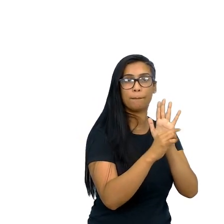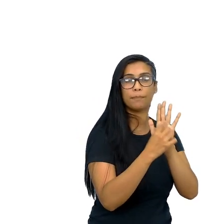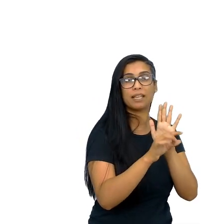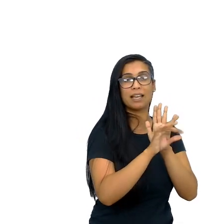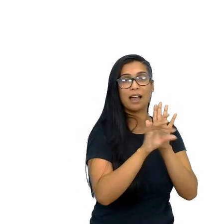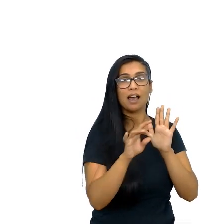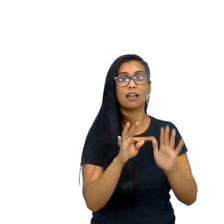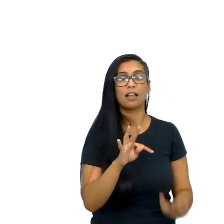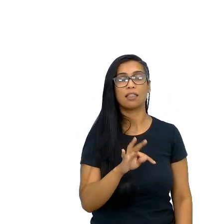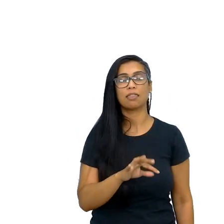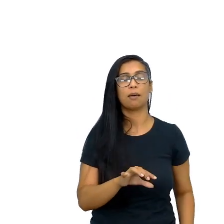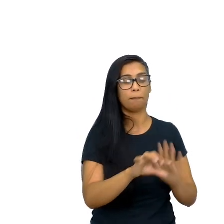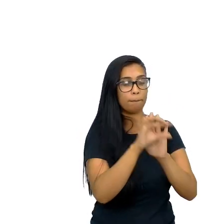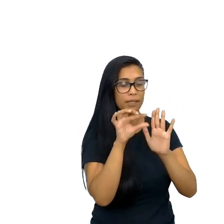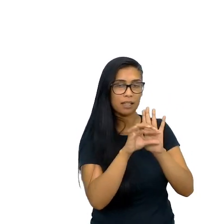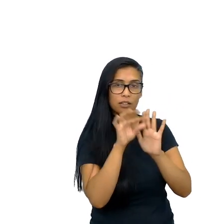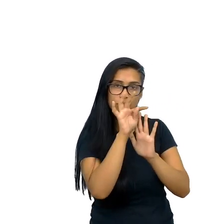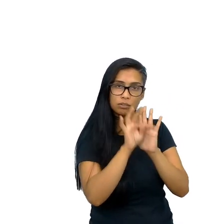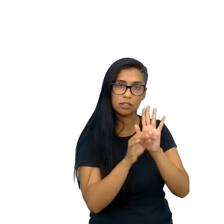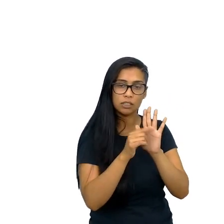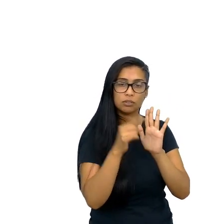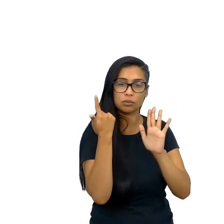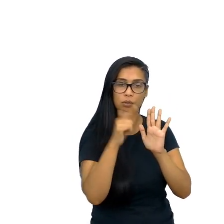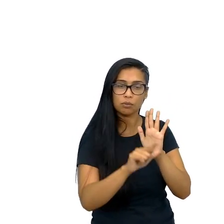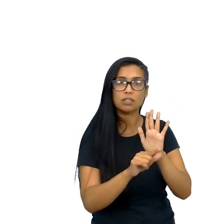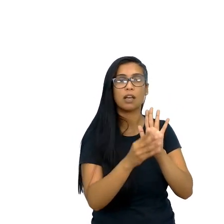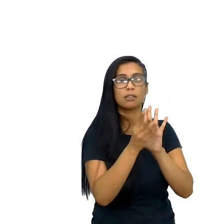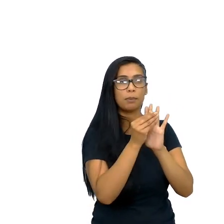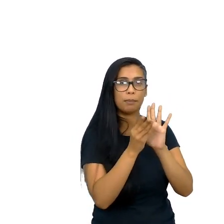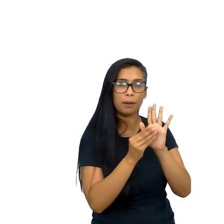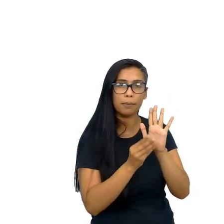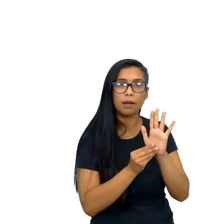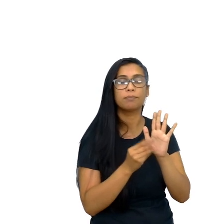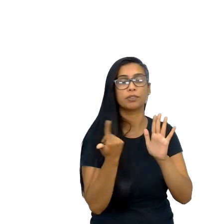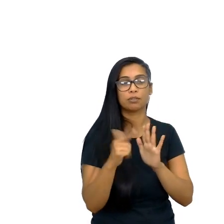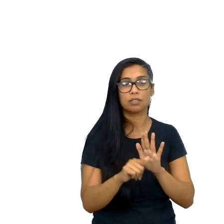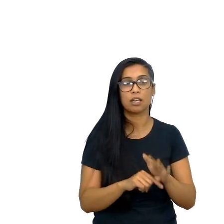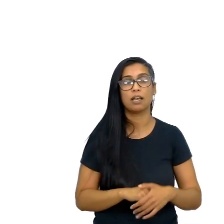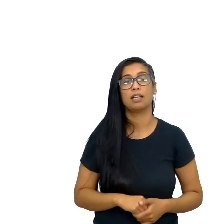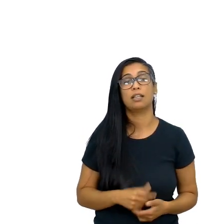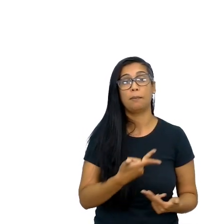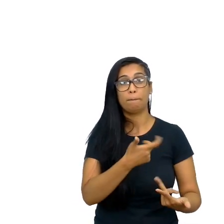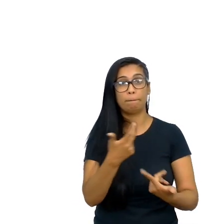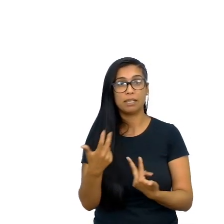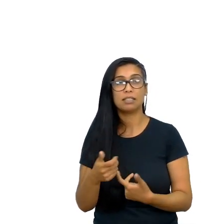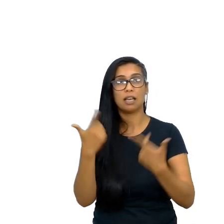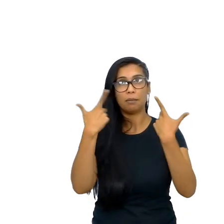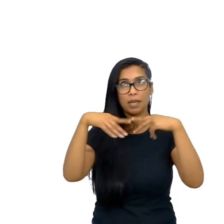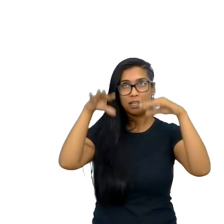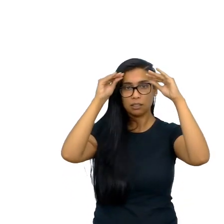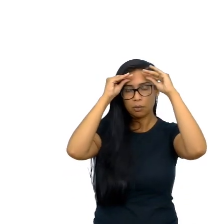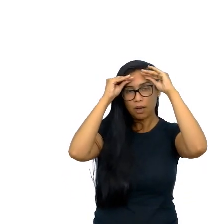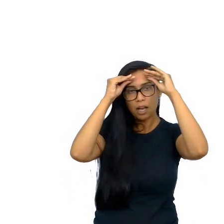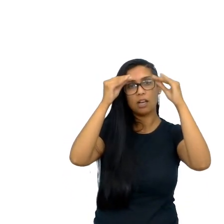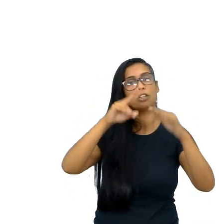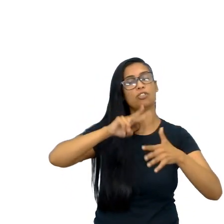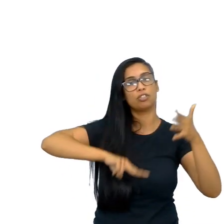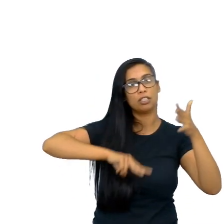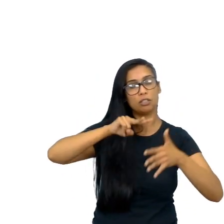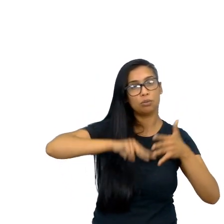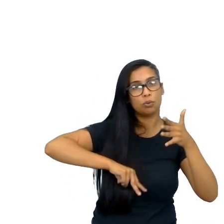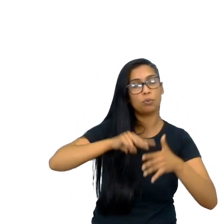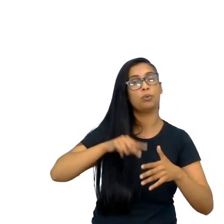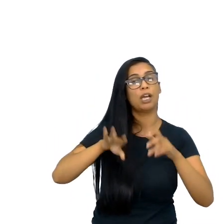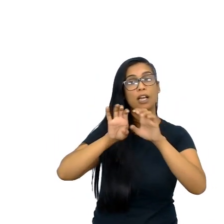sobre leitura, e essa ampliação do conhecimento de conceber a linguagem e a leitura na contemporaneidade como um